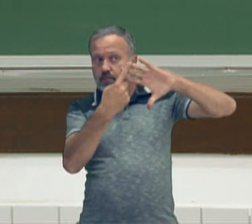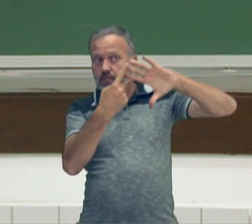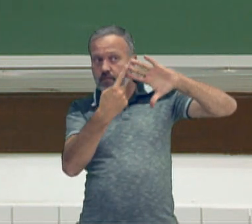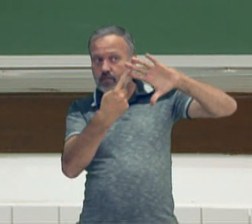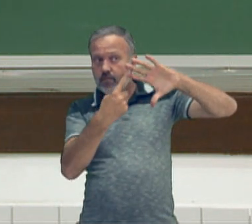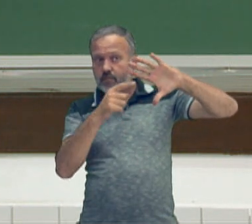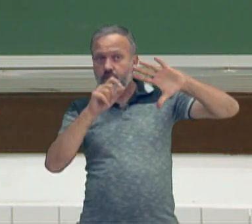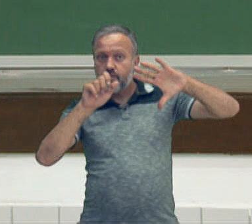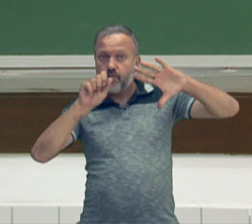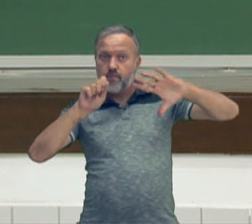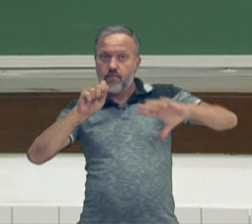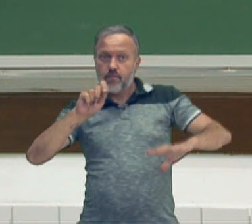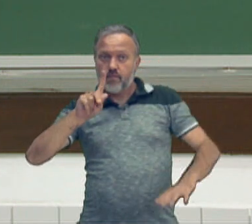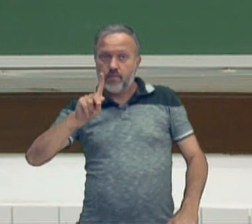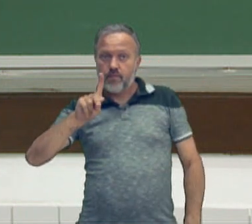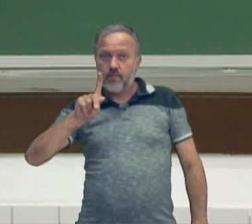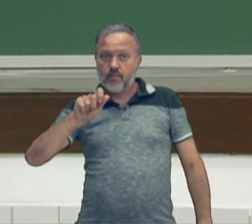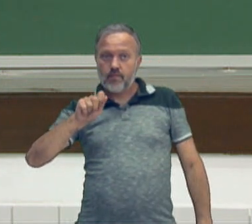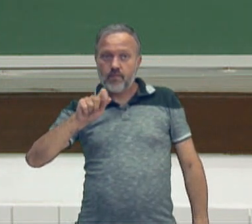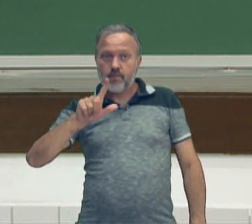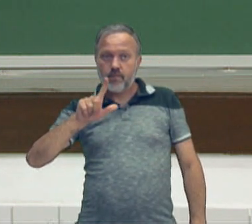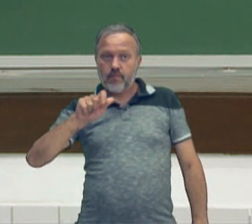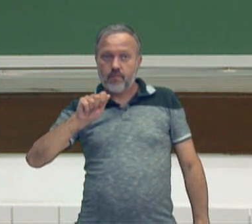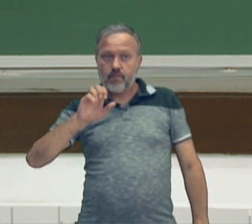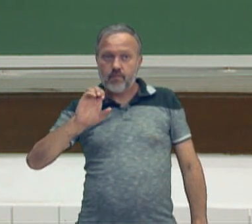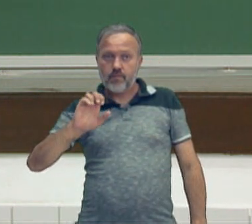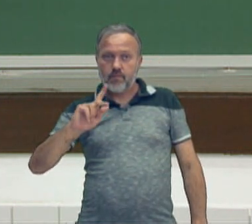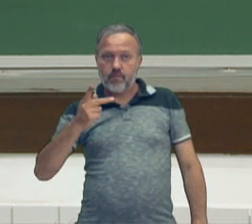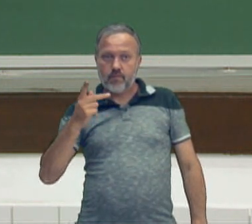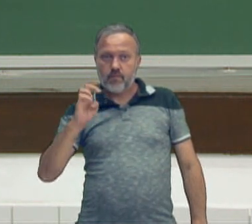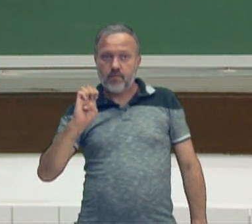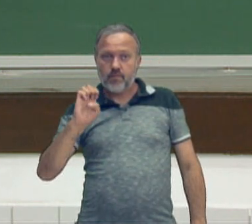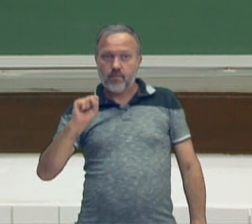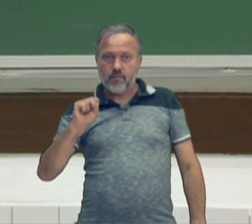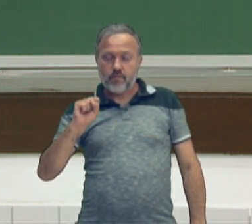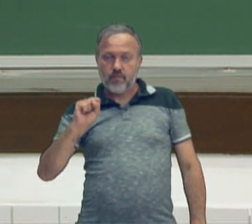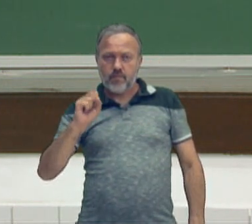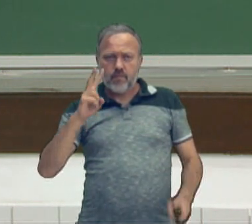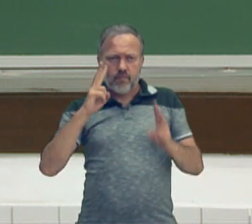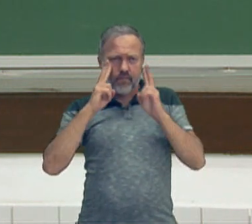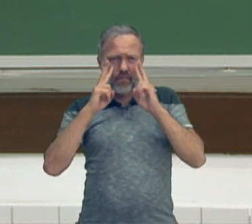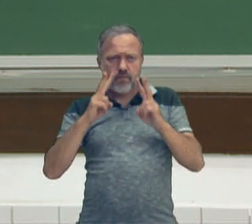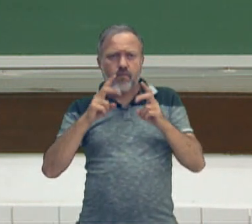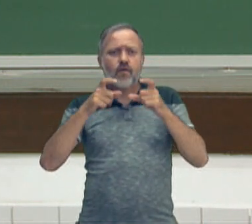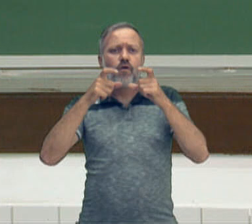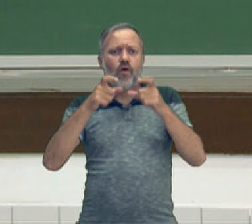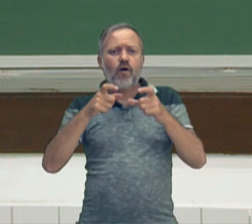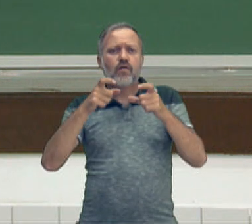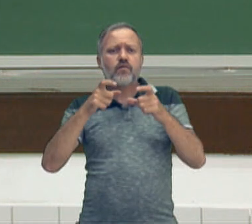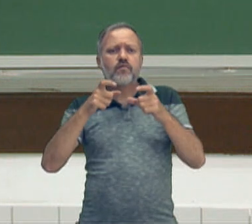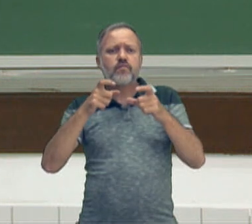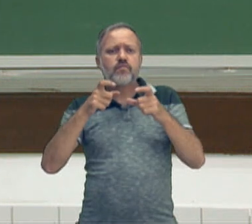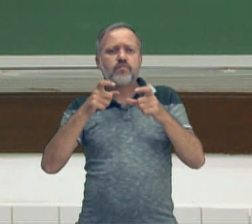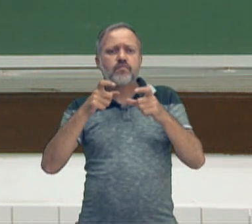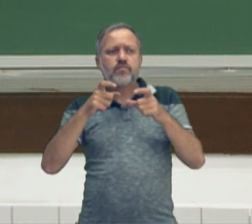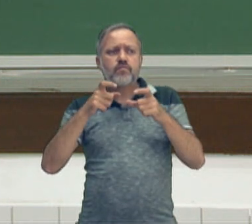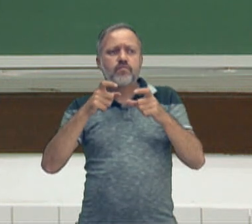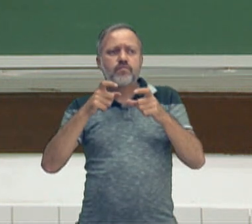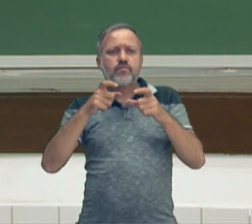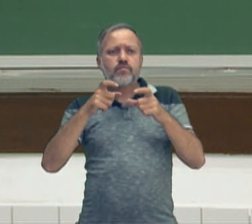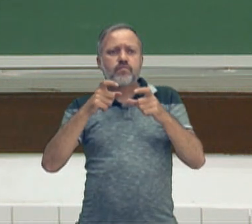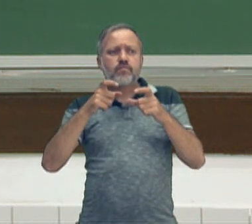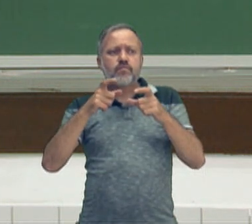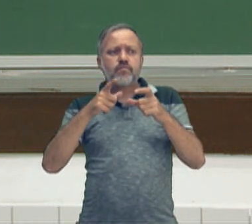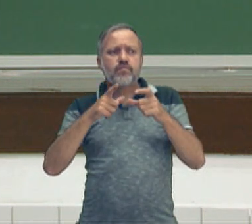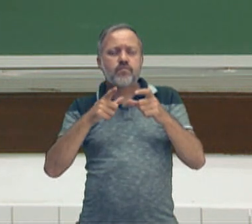dos Apalaches. Se você puder, veja na internet onde que fica os Apalaches. É bem legal, porque